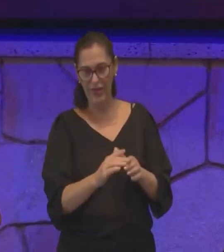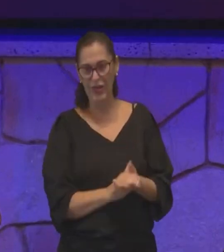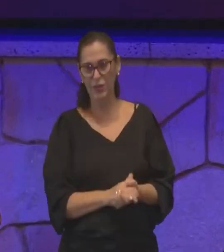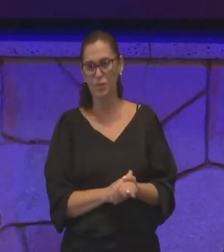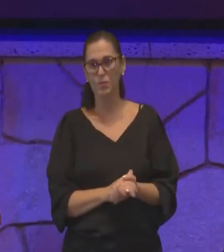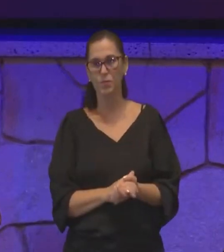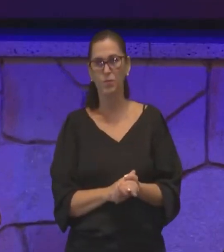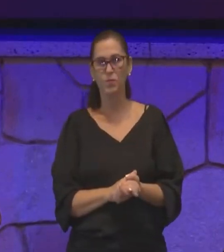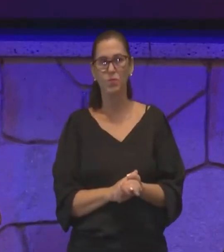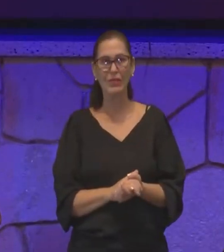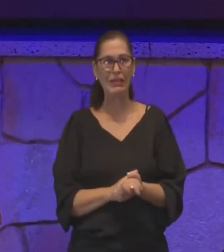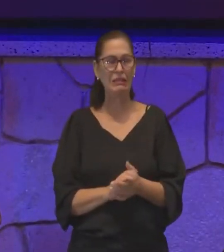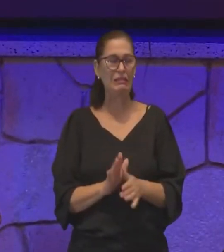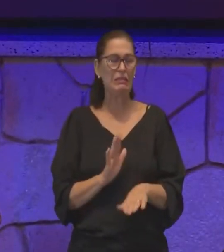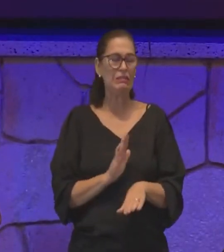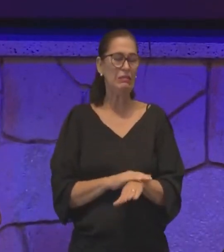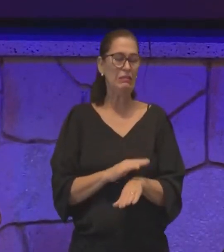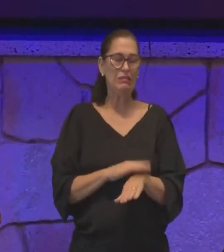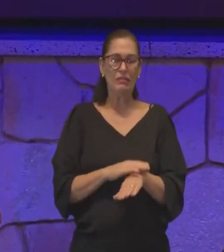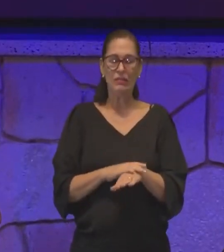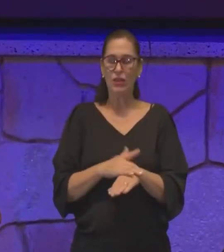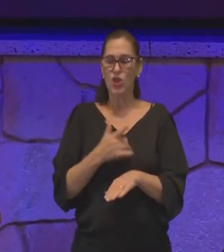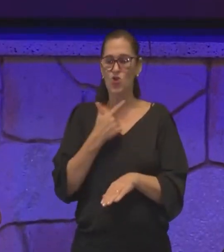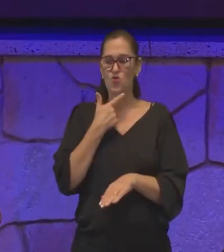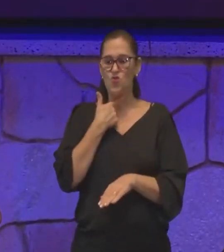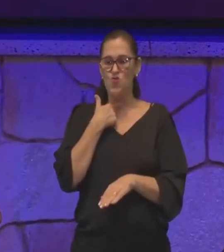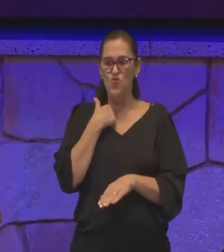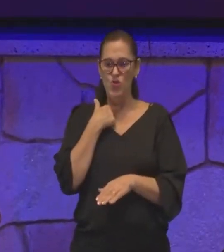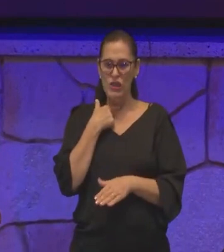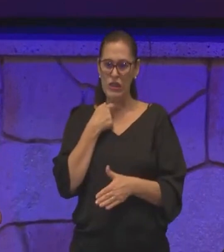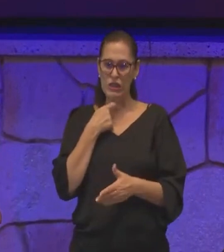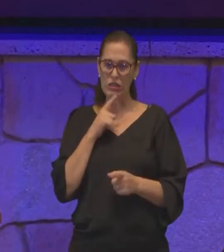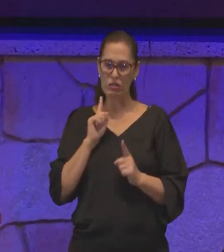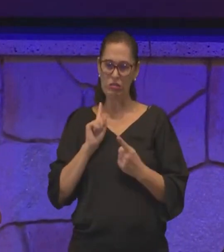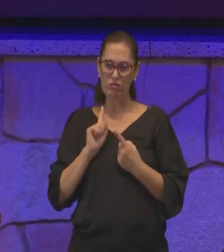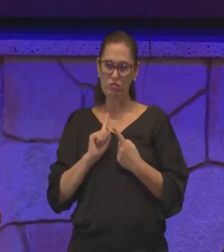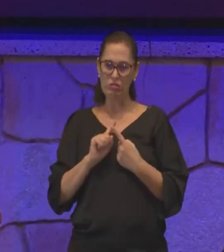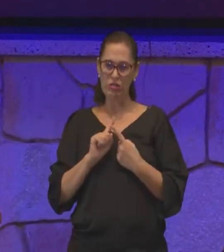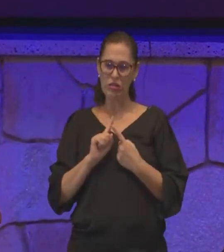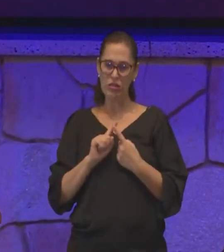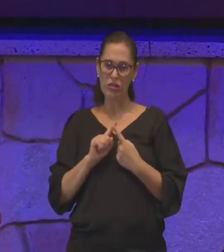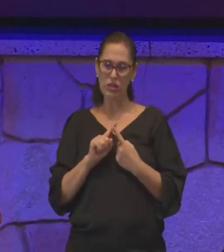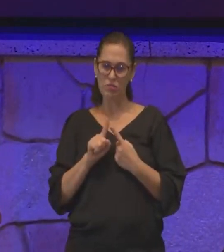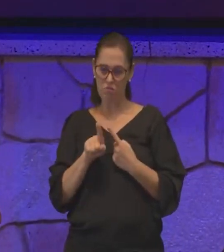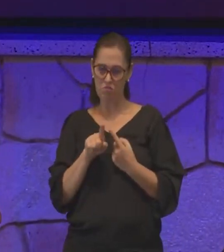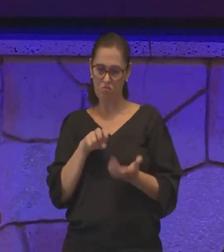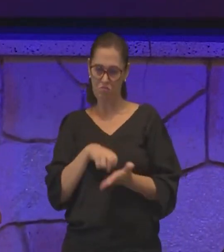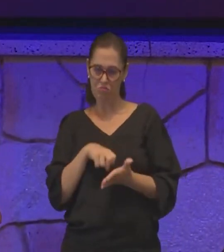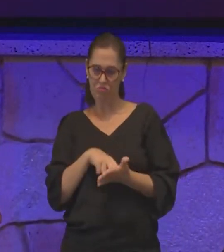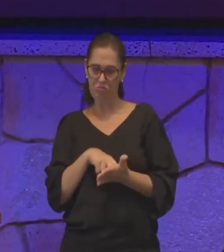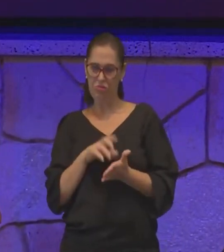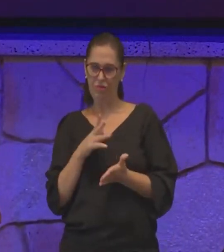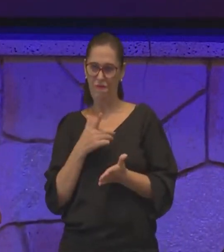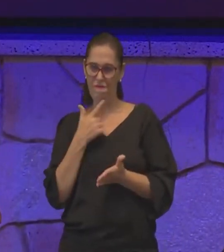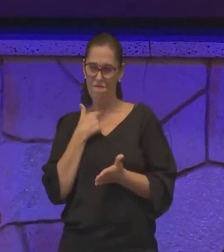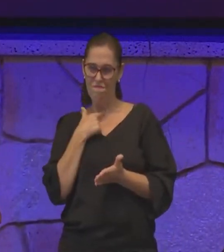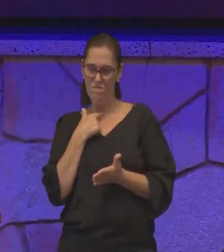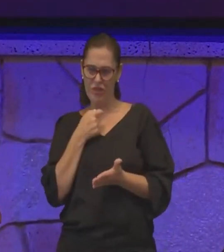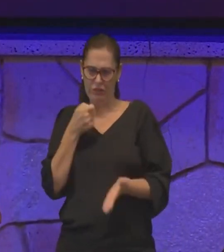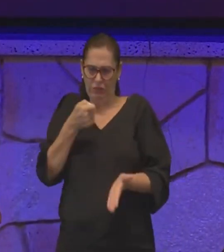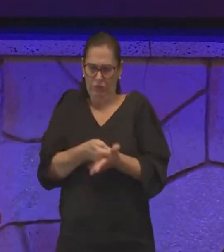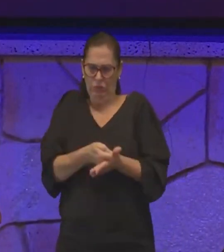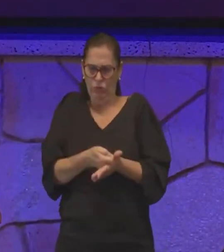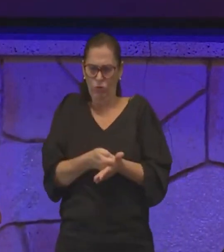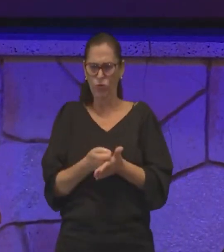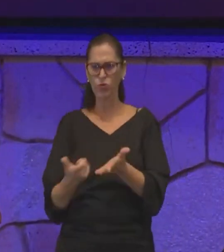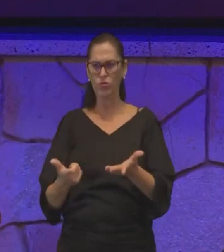naquele misto de vontade de puni-los, de dar-lhes uma lição, de ser duro e